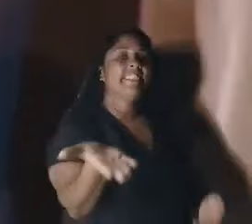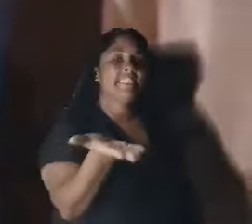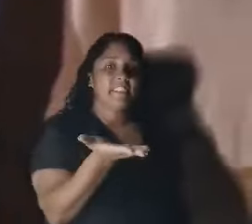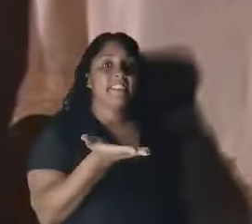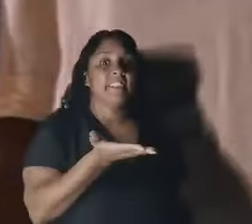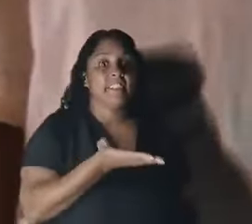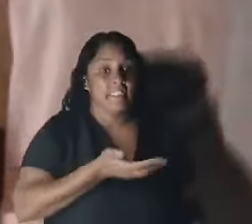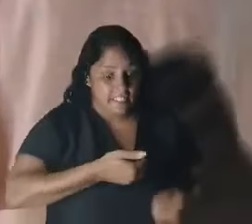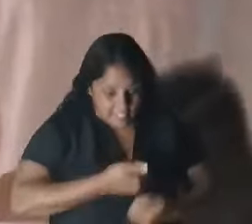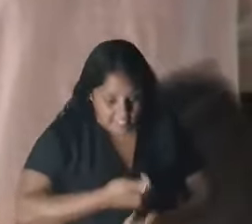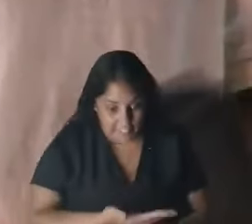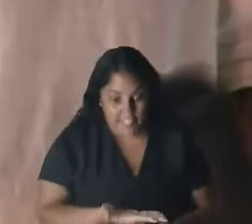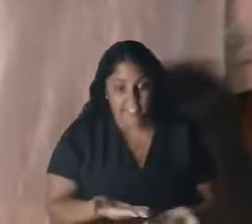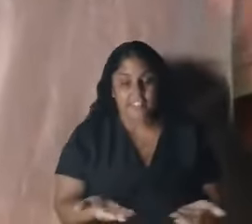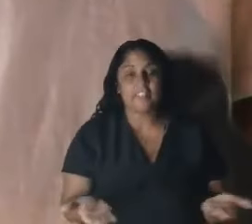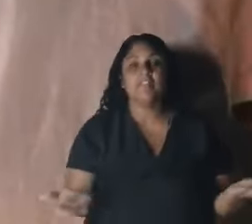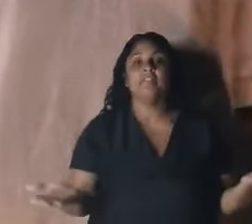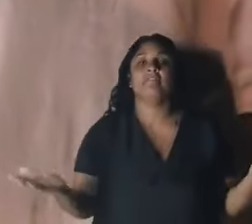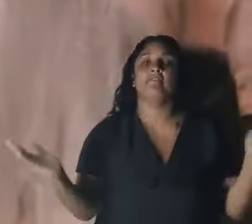estamos